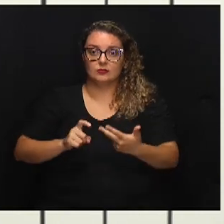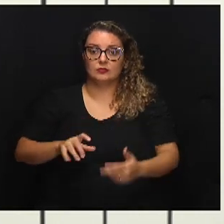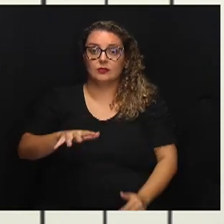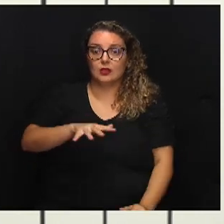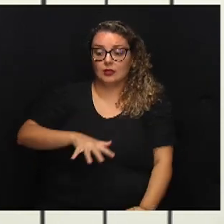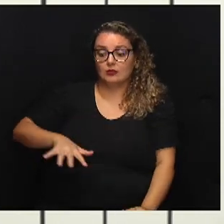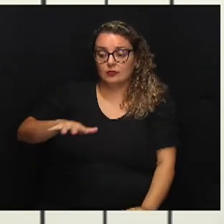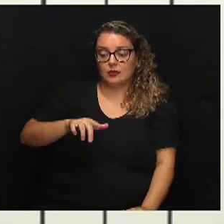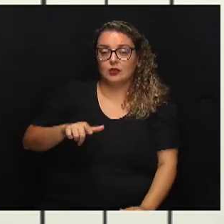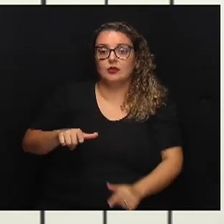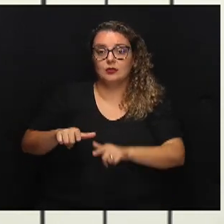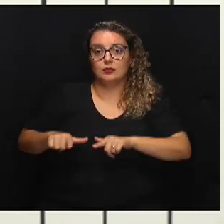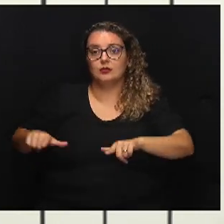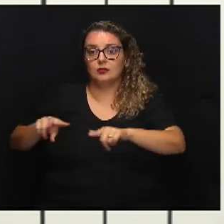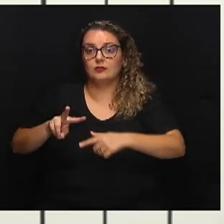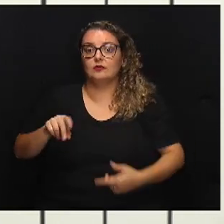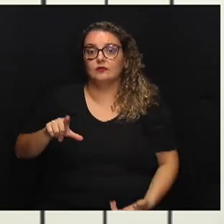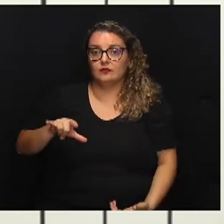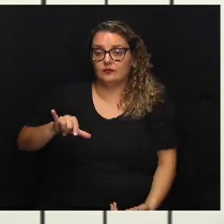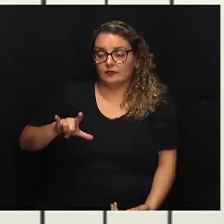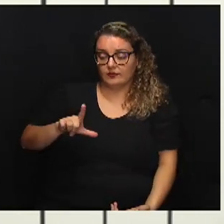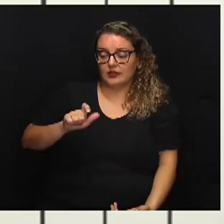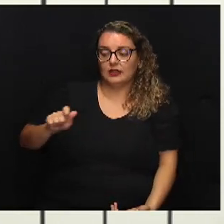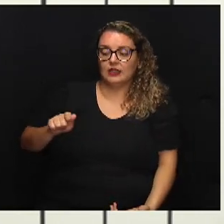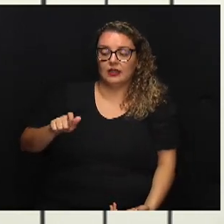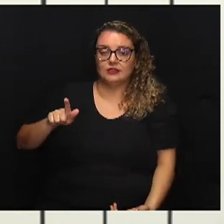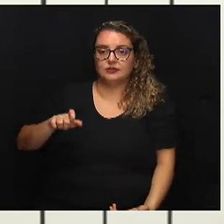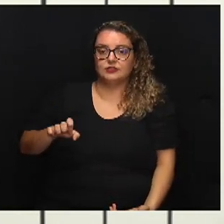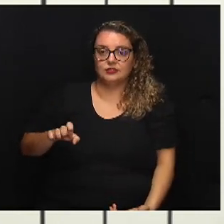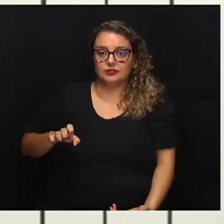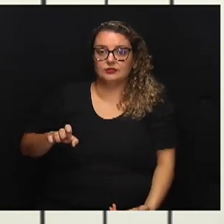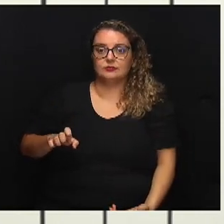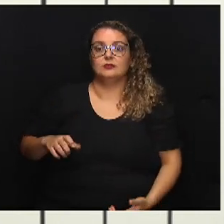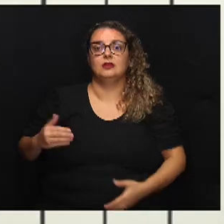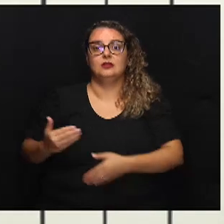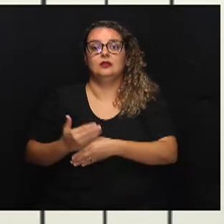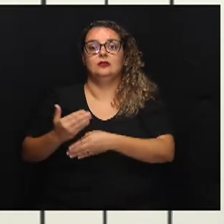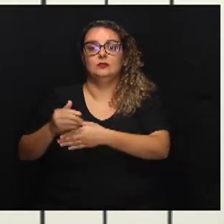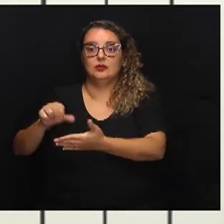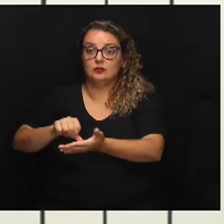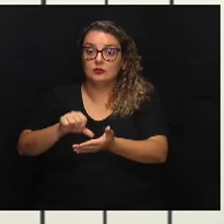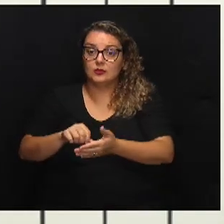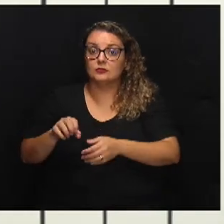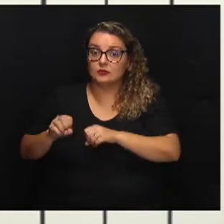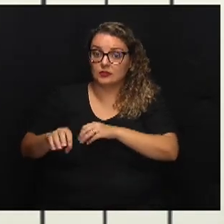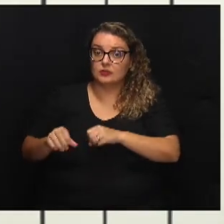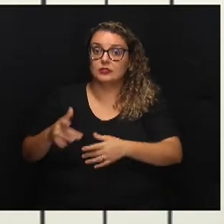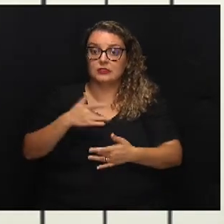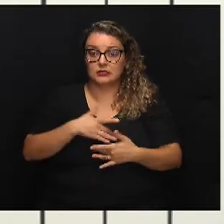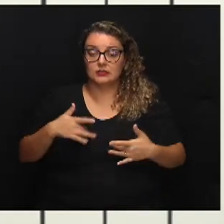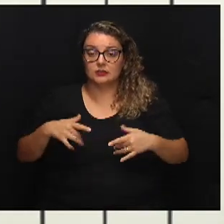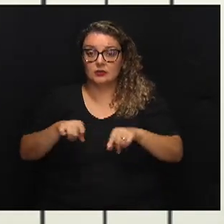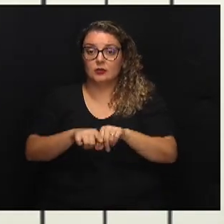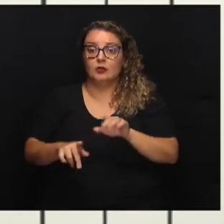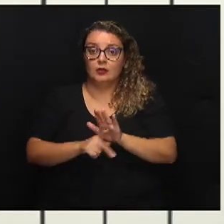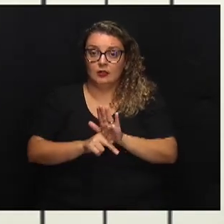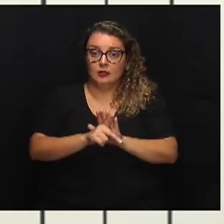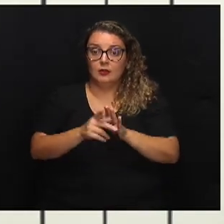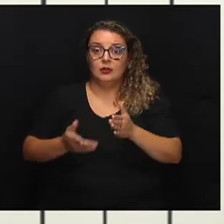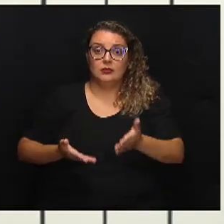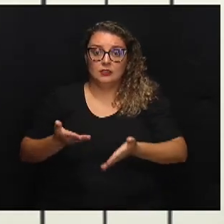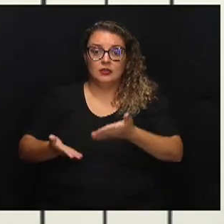do loteamento Village Campinas para a construção de unidades educacionais e de saúde. O projeto trata